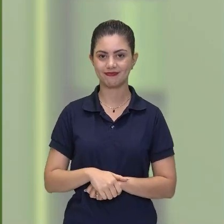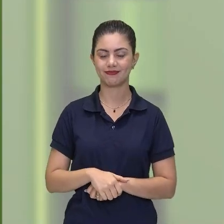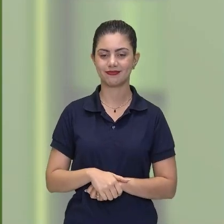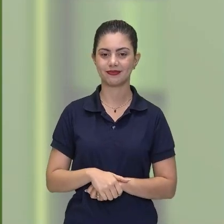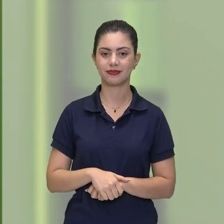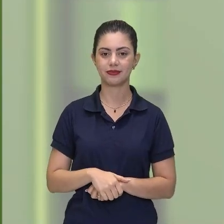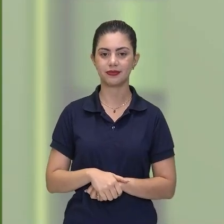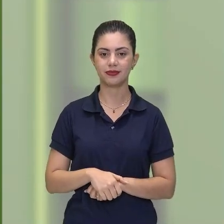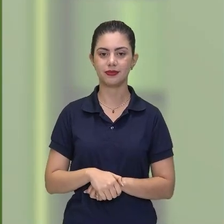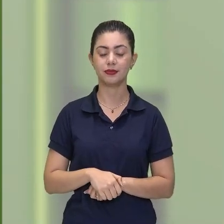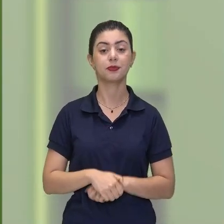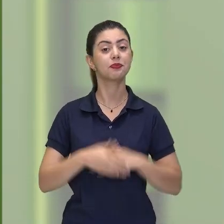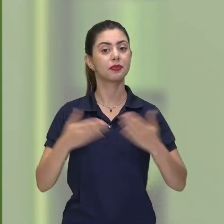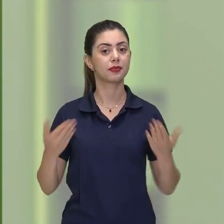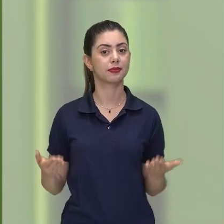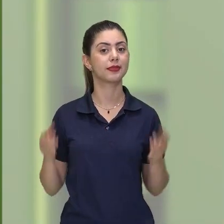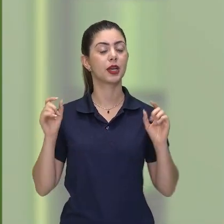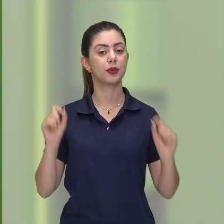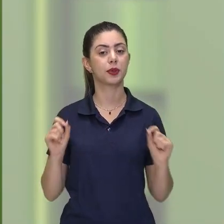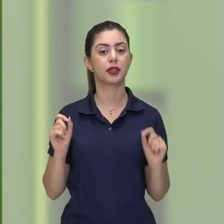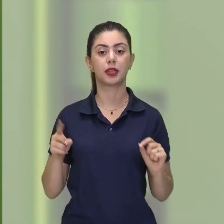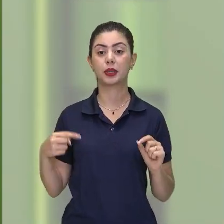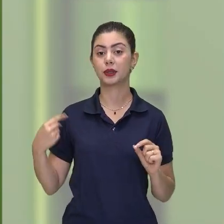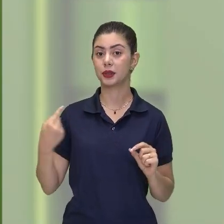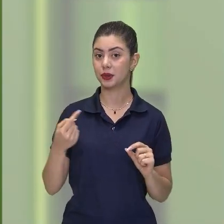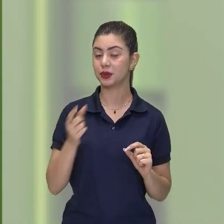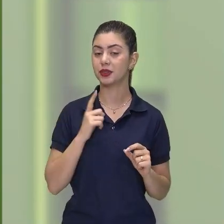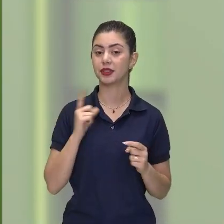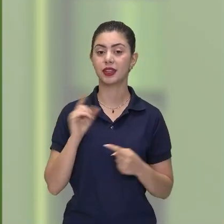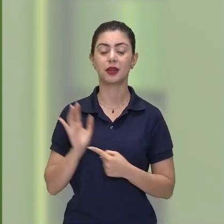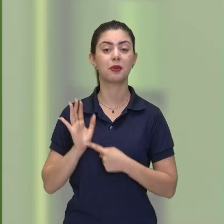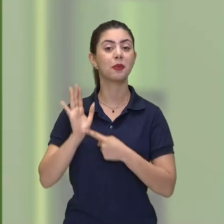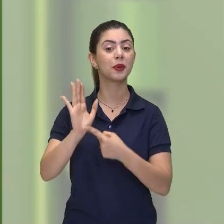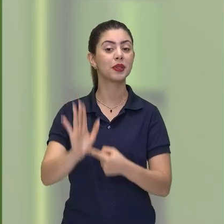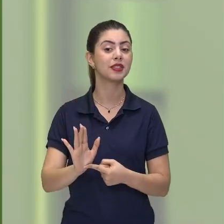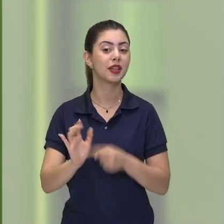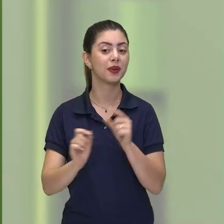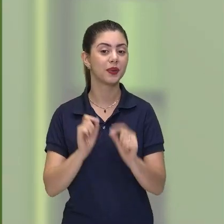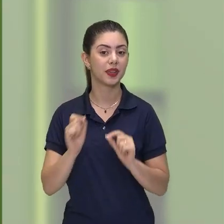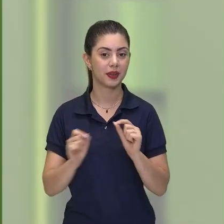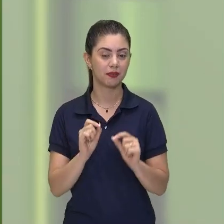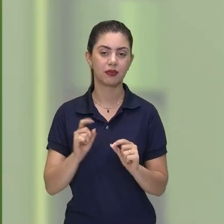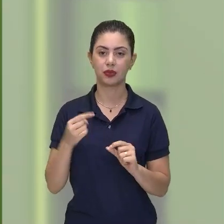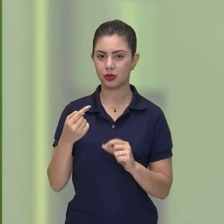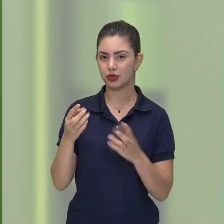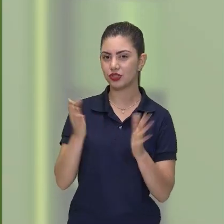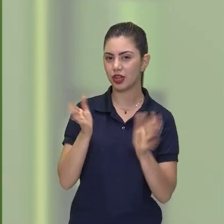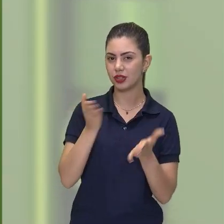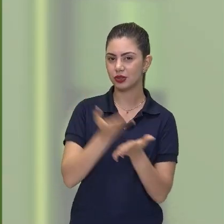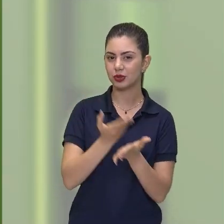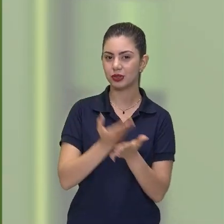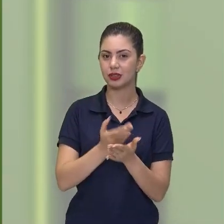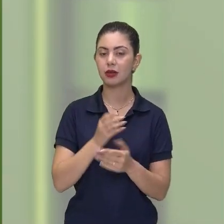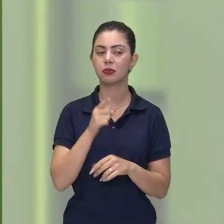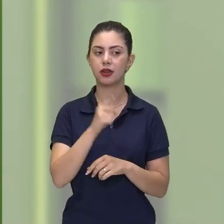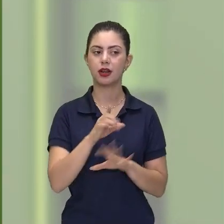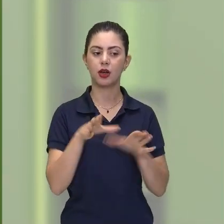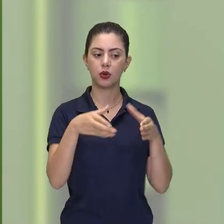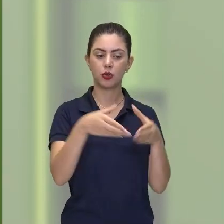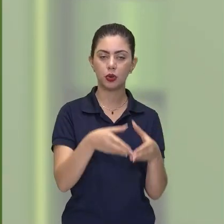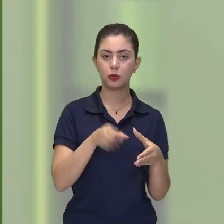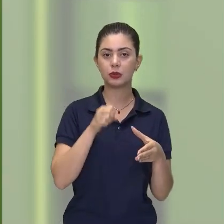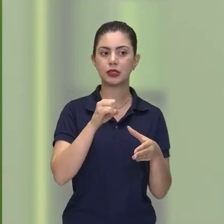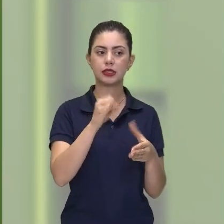certo? E aí, nós trouxemos também para vocês, né? A gente viu ali a relação da extinção de uma espécie